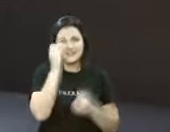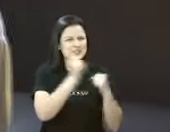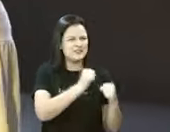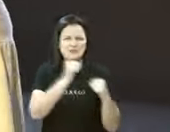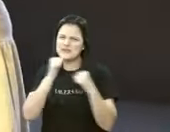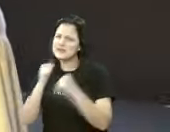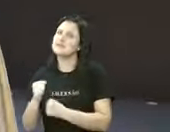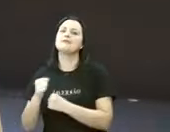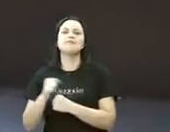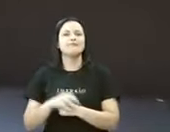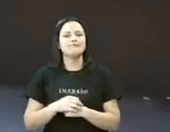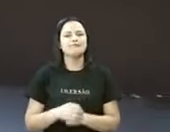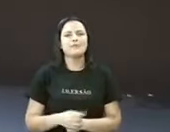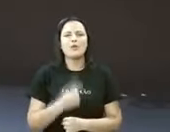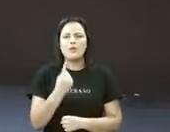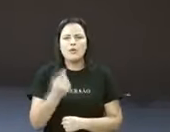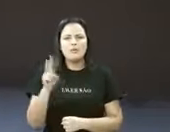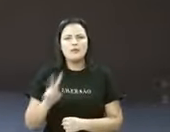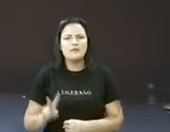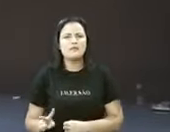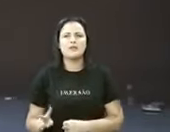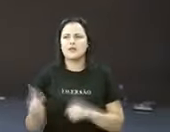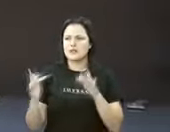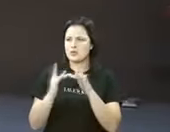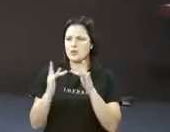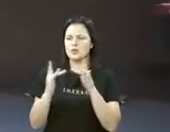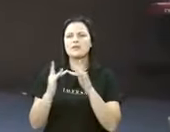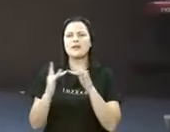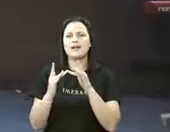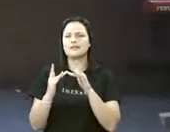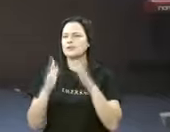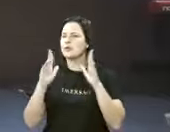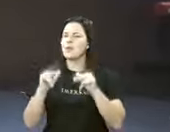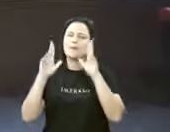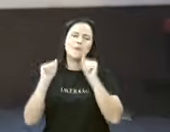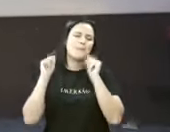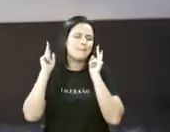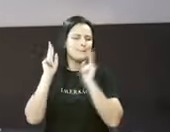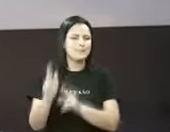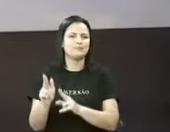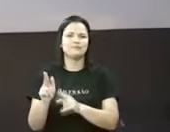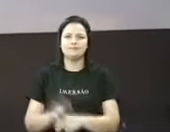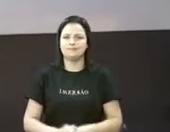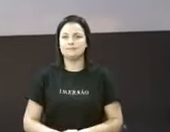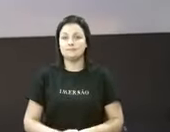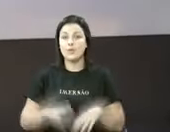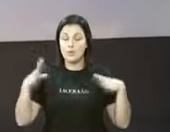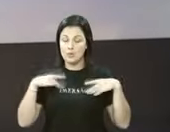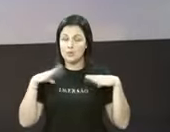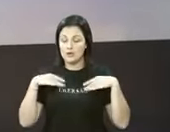vez em contato com ela, nunca mais a vida é a mesma. Sabe o que é interessante, pastor? Que o anjo